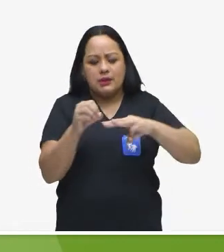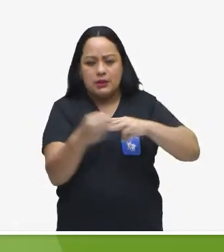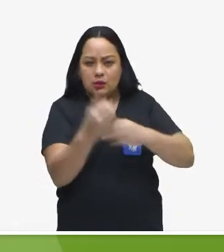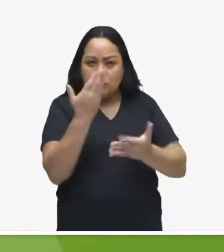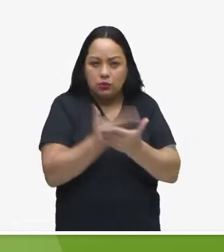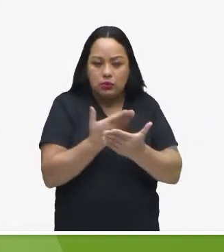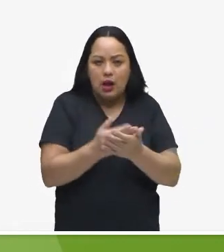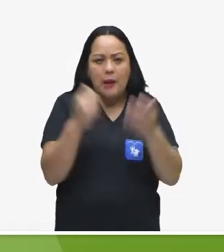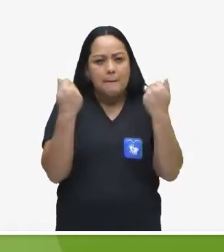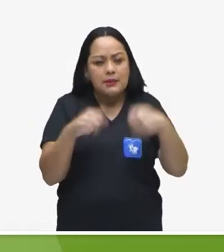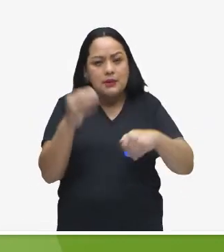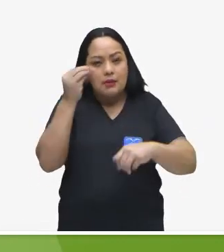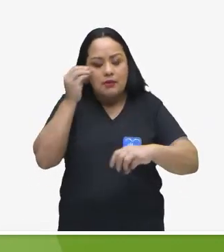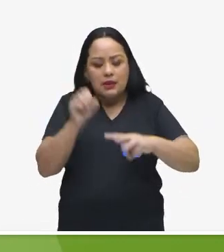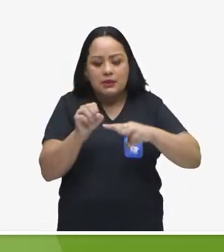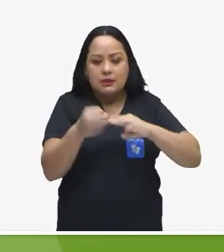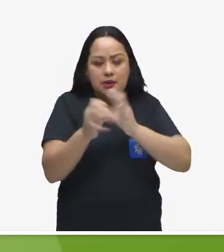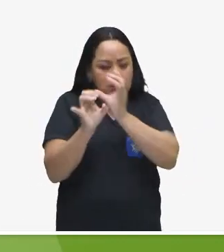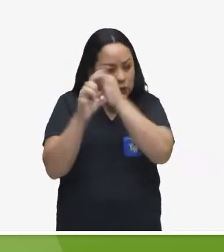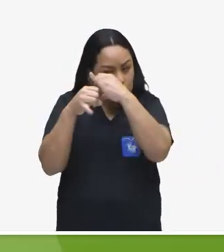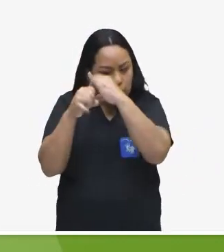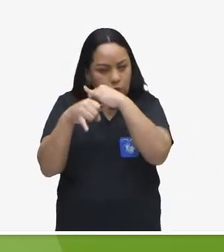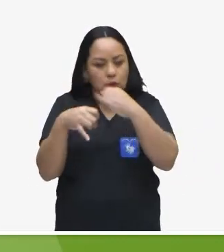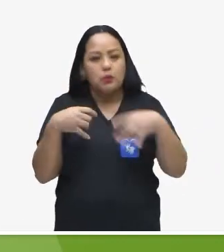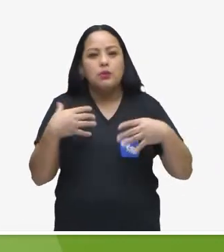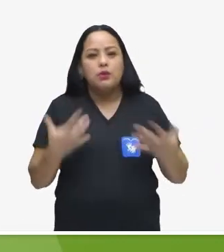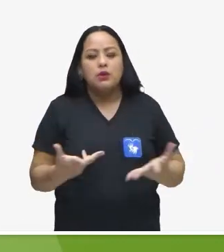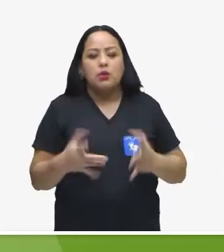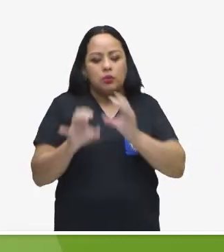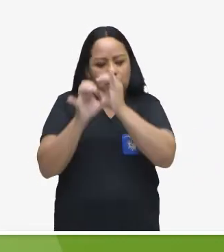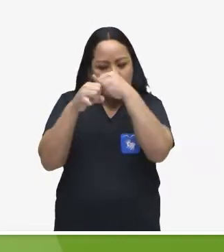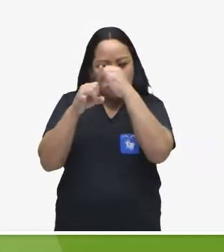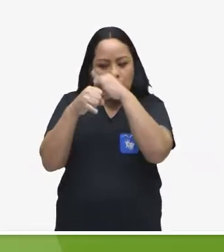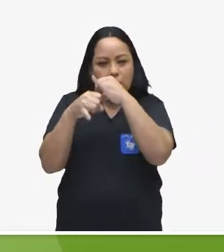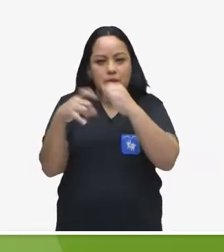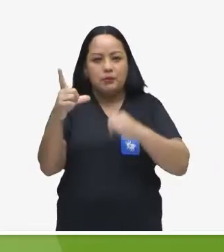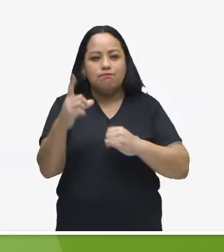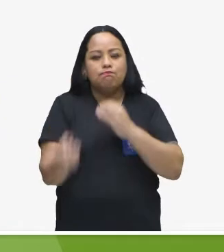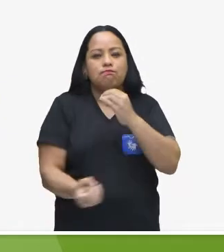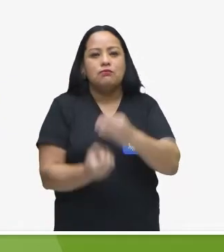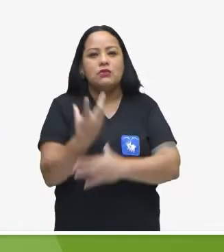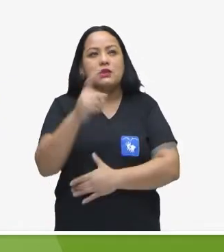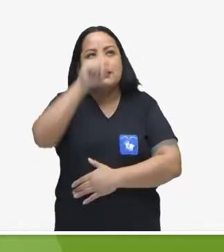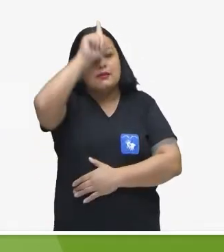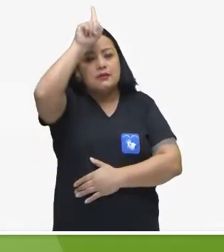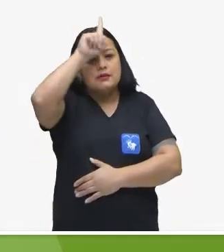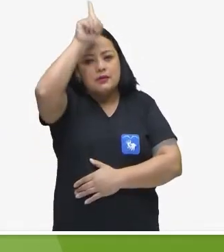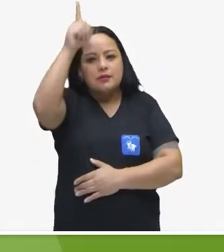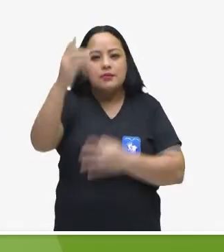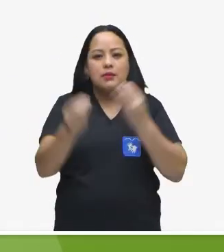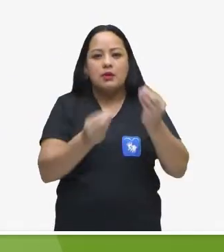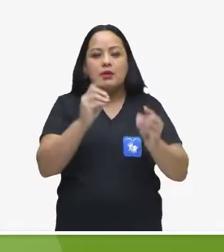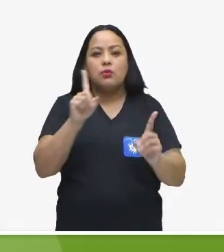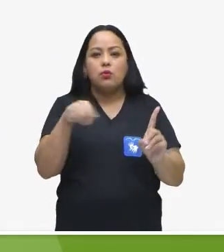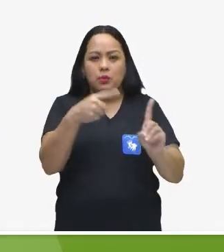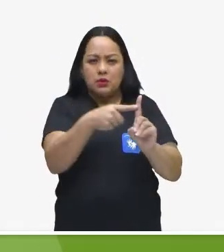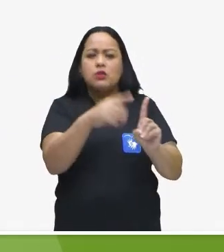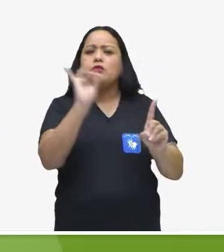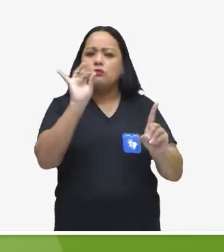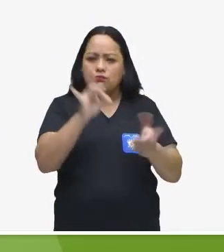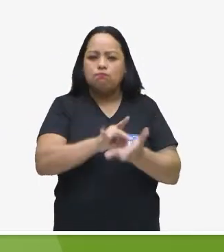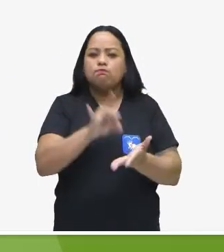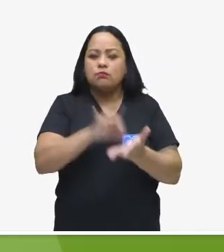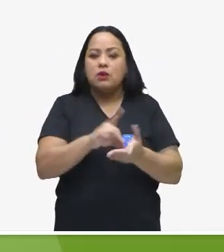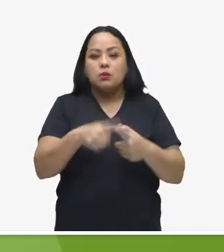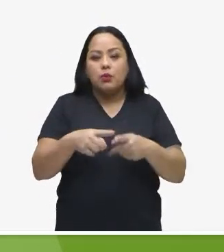ser visualizadas no microscópio. Então, o microscópio, ele foi inventado, né, com justamente essa finalidade